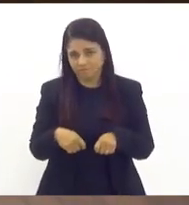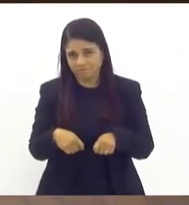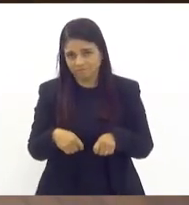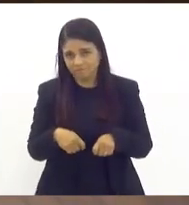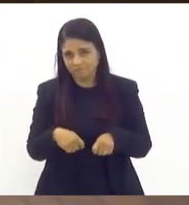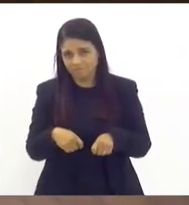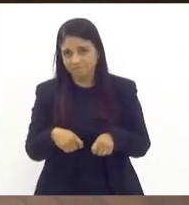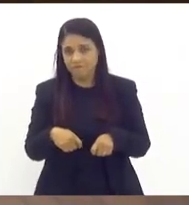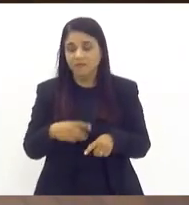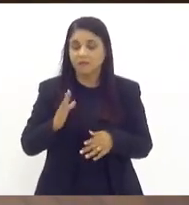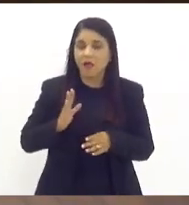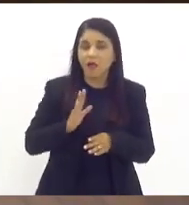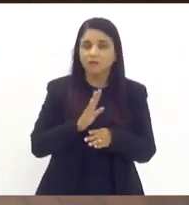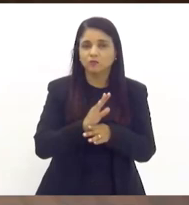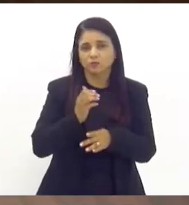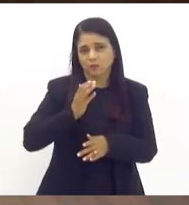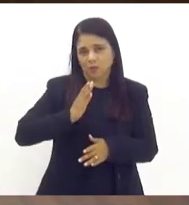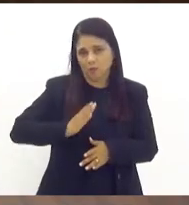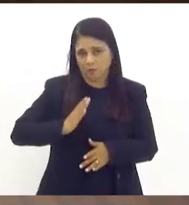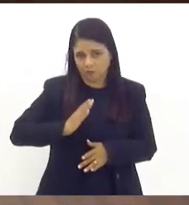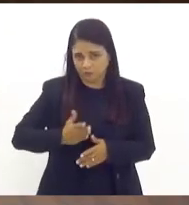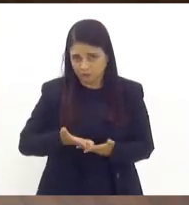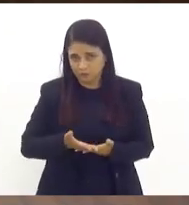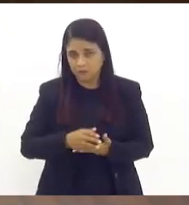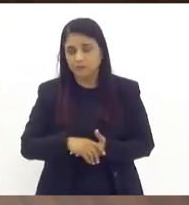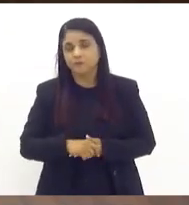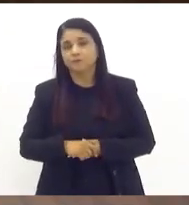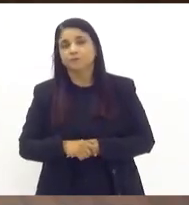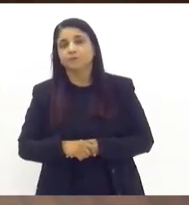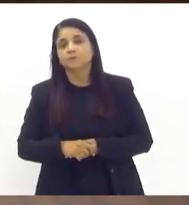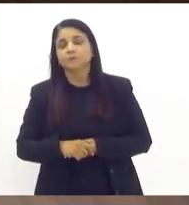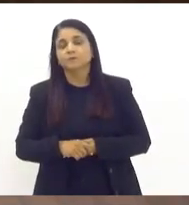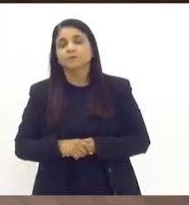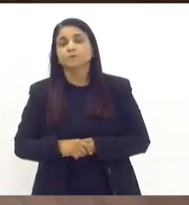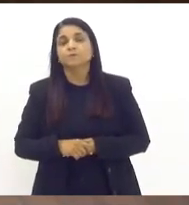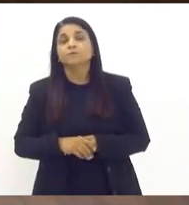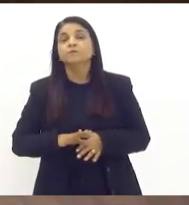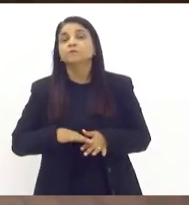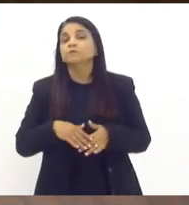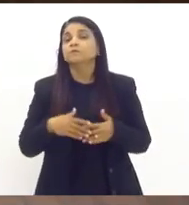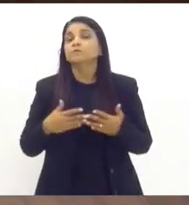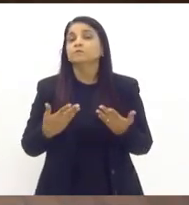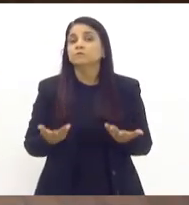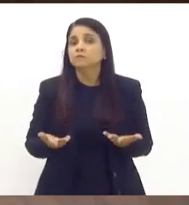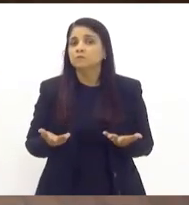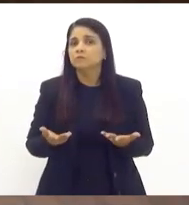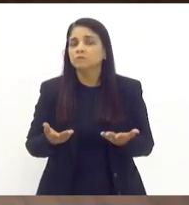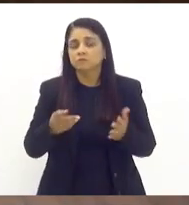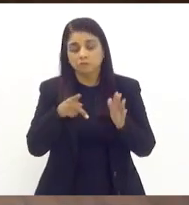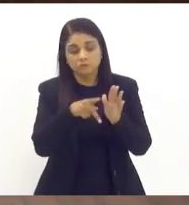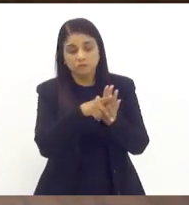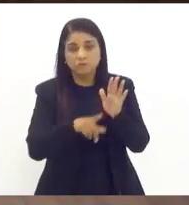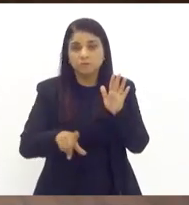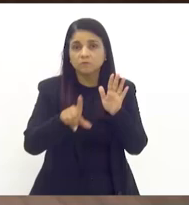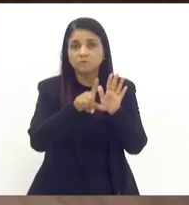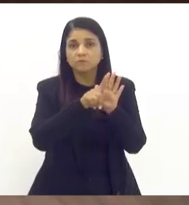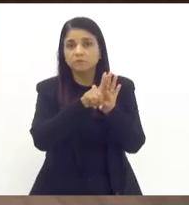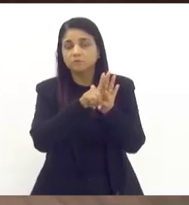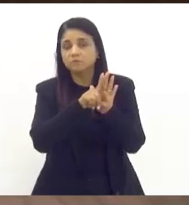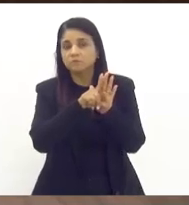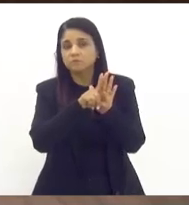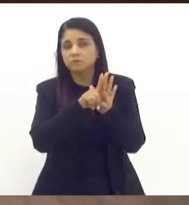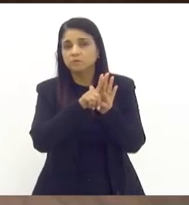daquela ajuda e daquele auxílio Qual foi assim a parte do projeto que eu não